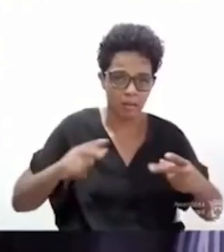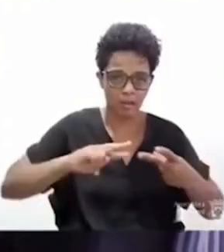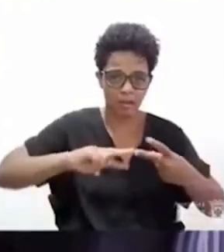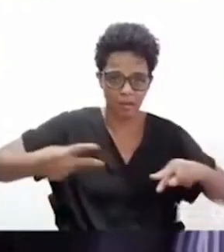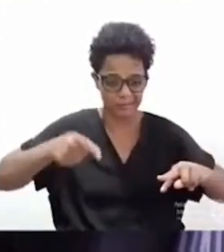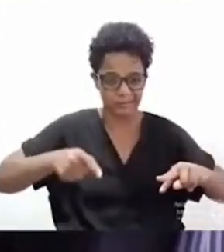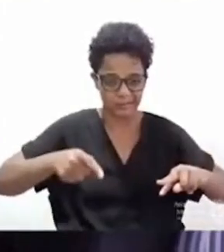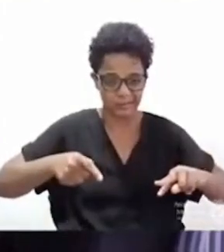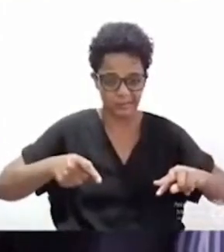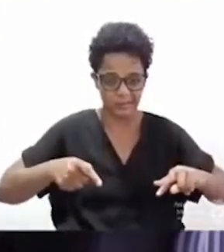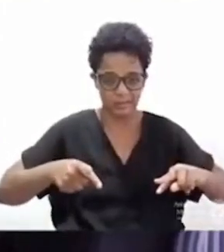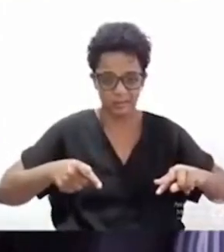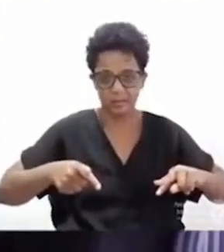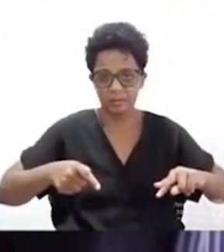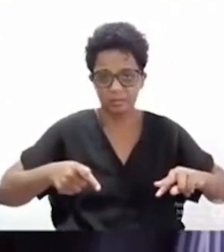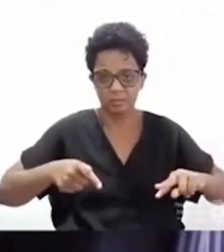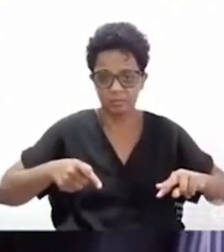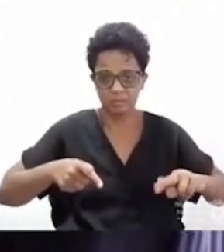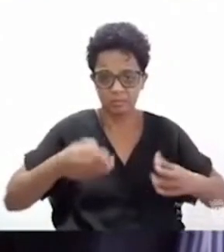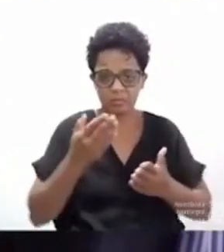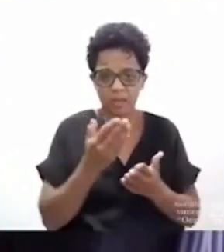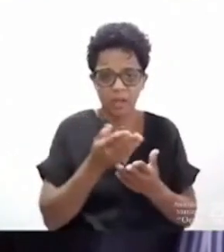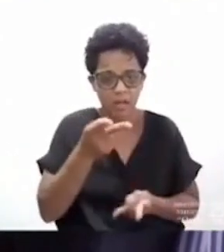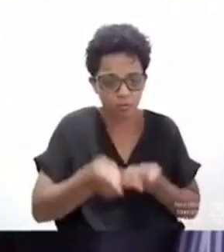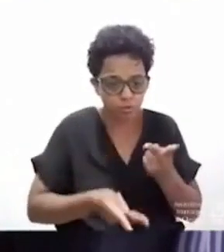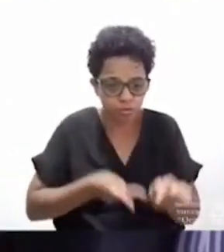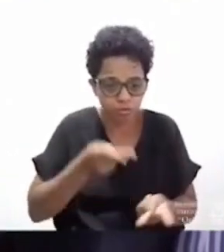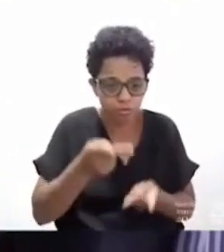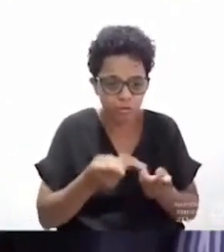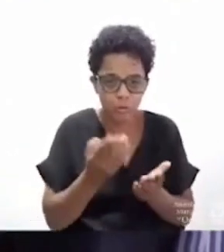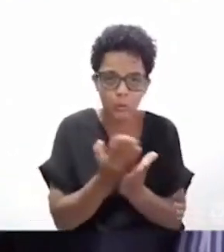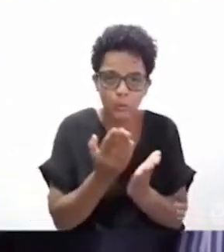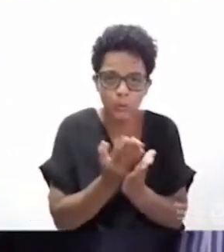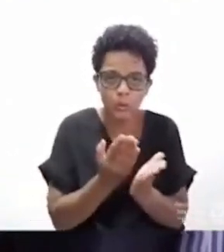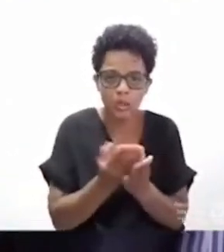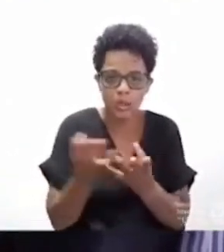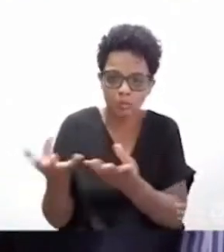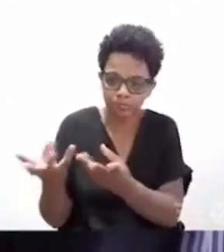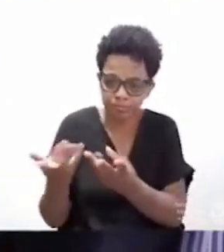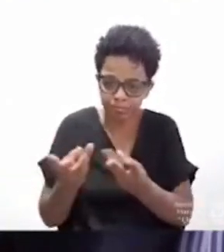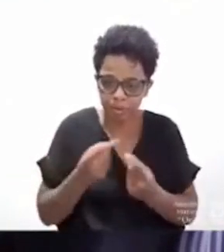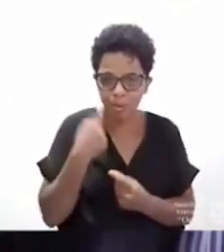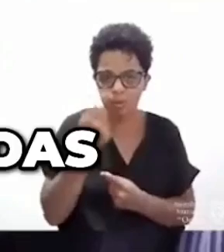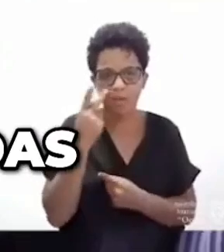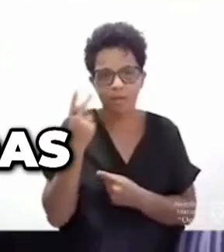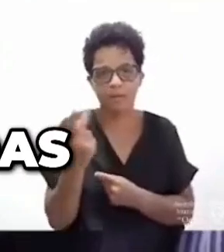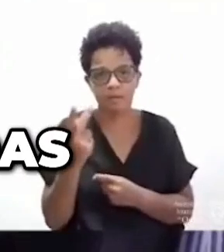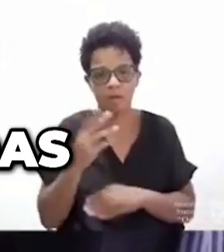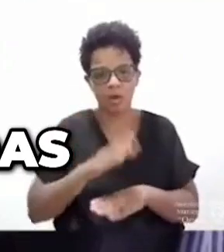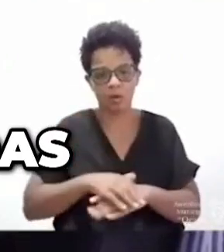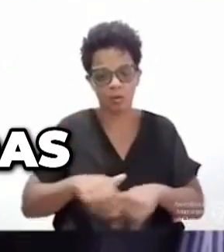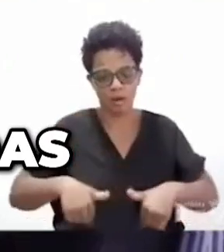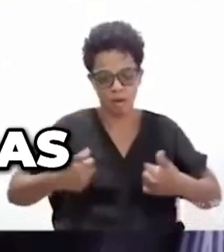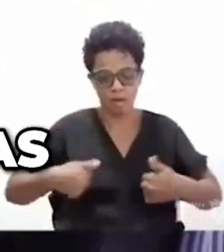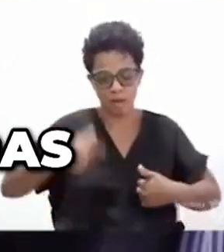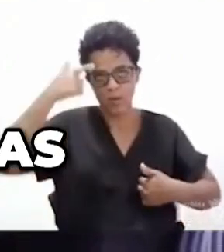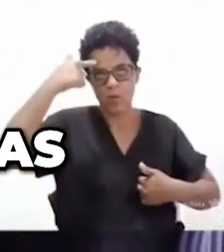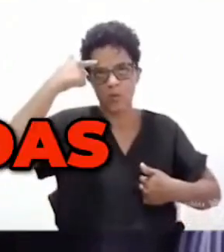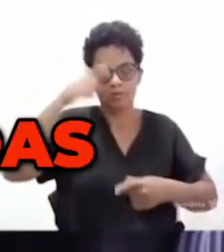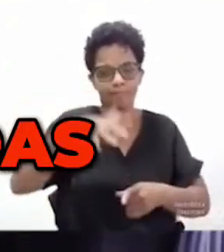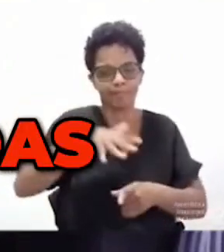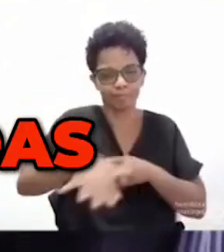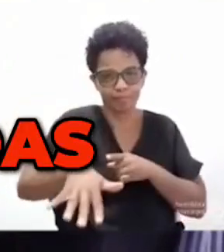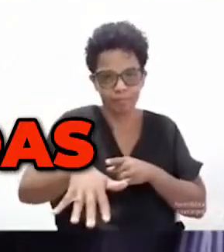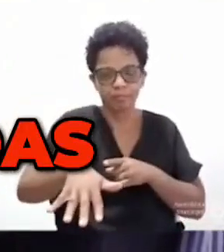nem sequer a Câmara analisou as contas da Oeiras Viva para que ela se possa refletir nas